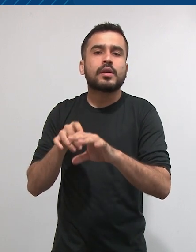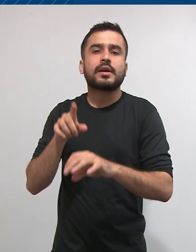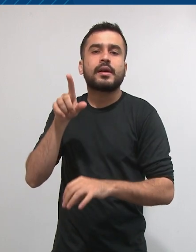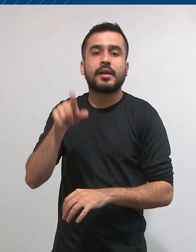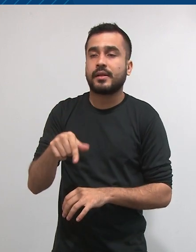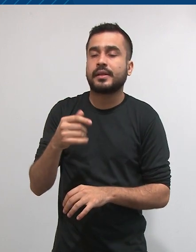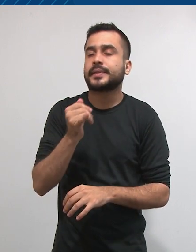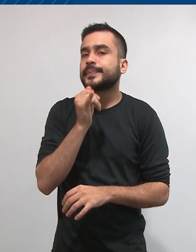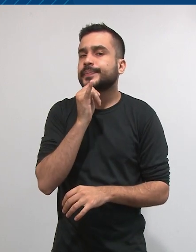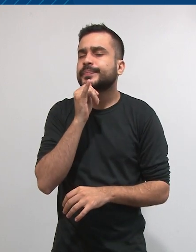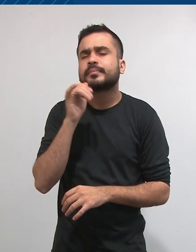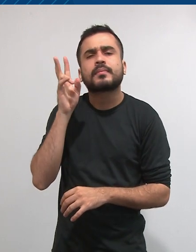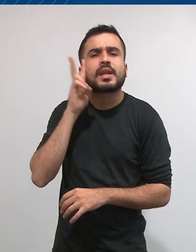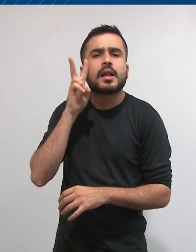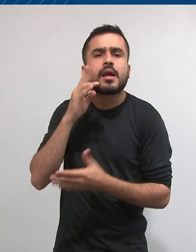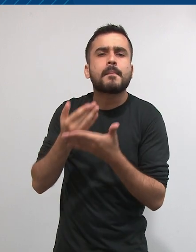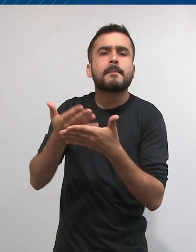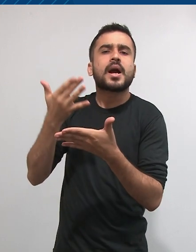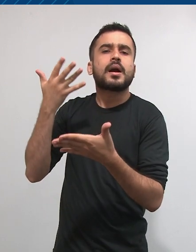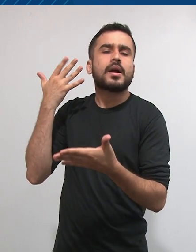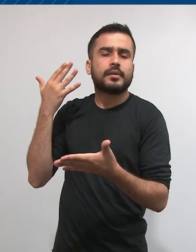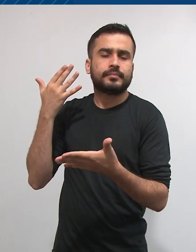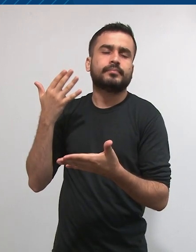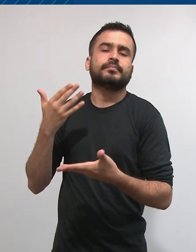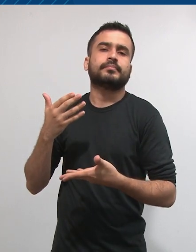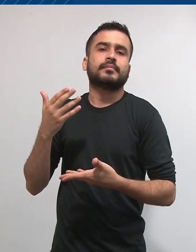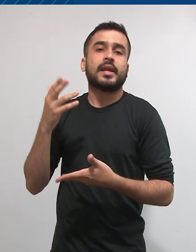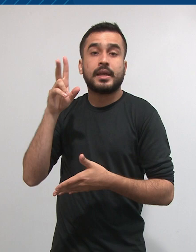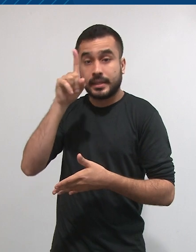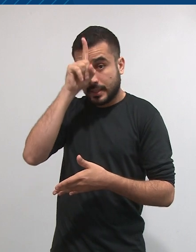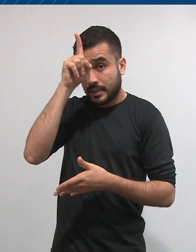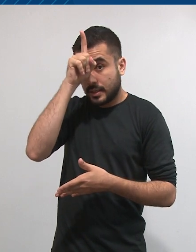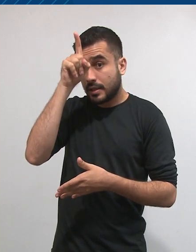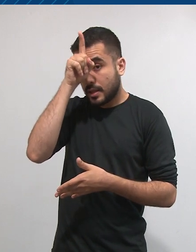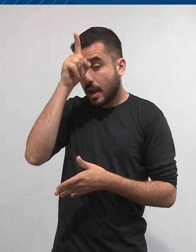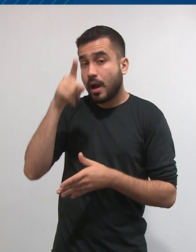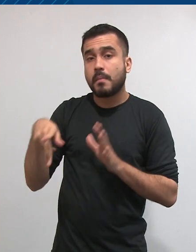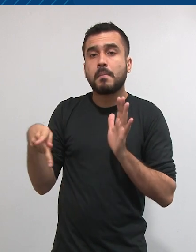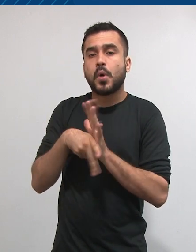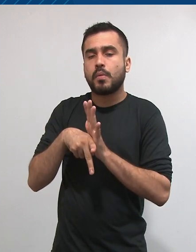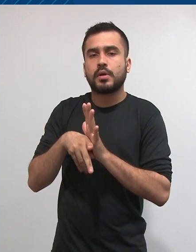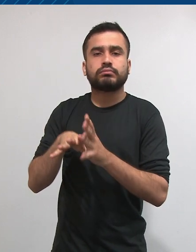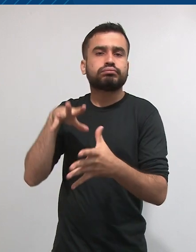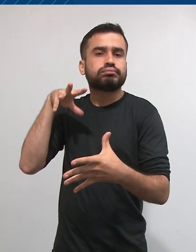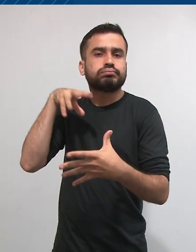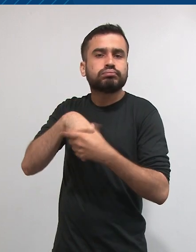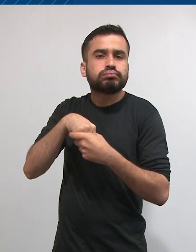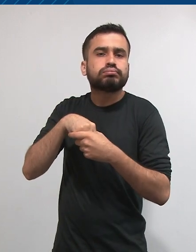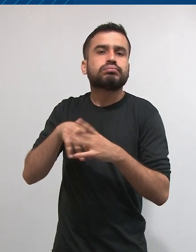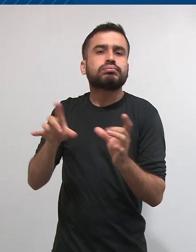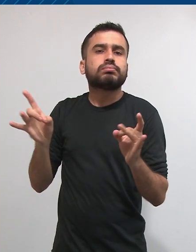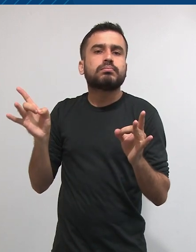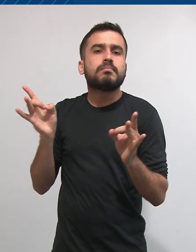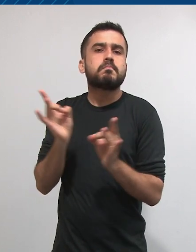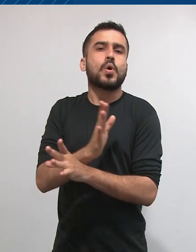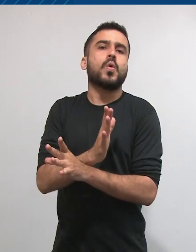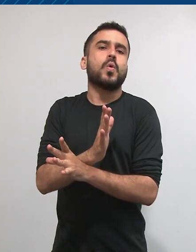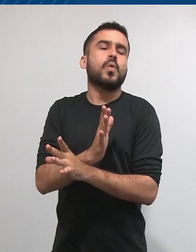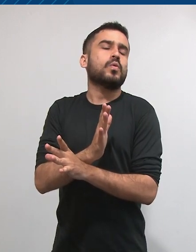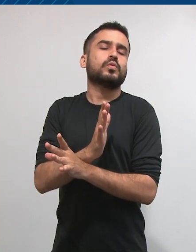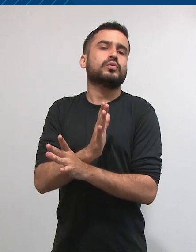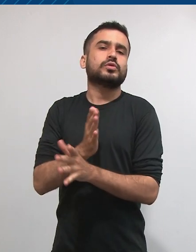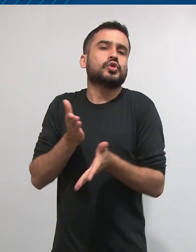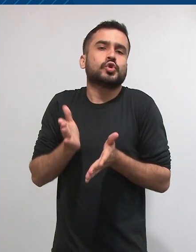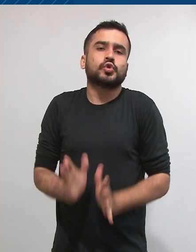seria basicamente você lembrar das ideias inatas. Inata quer dizer as ideias que